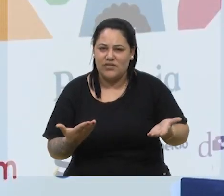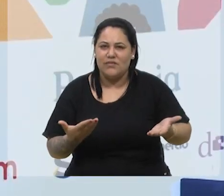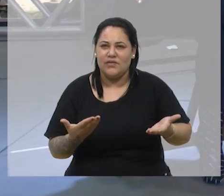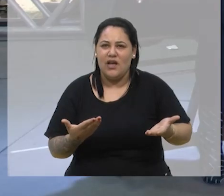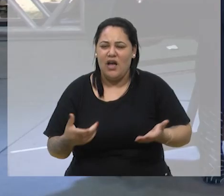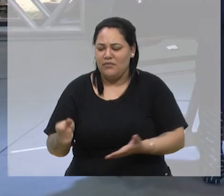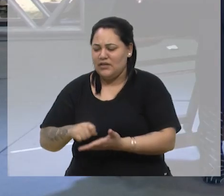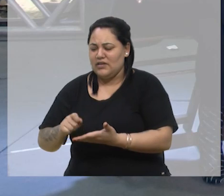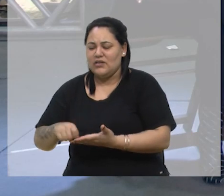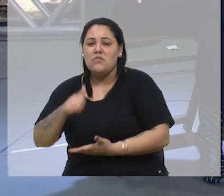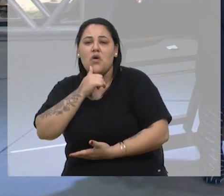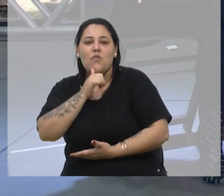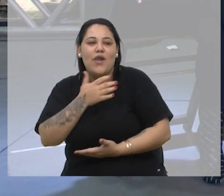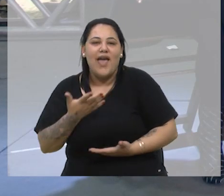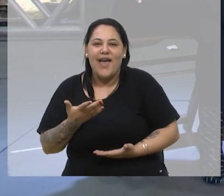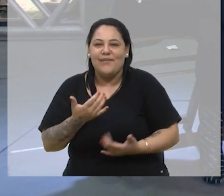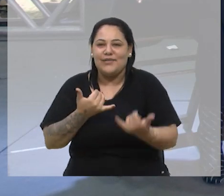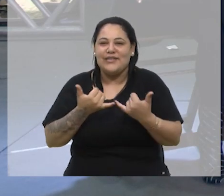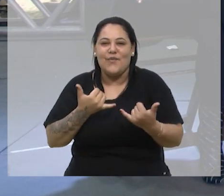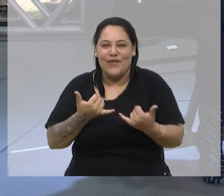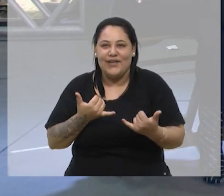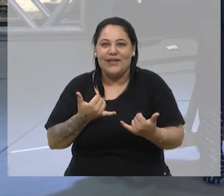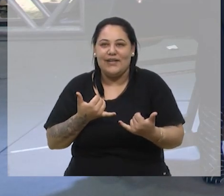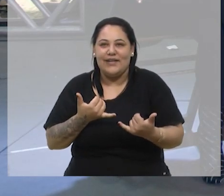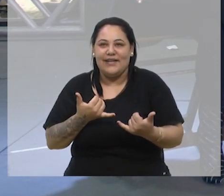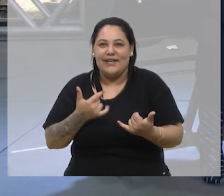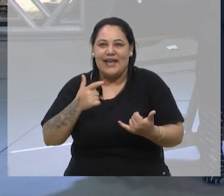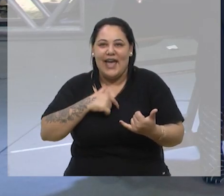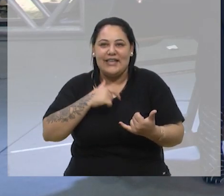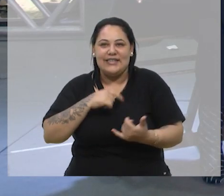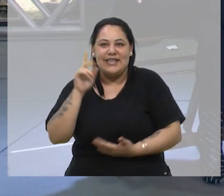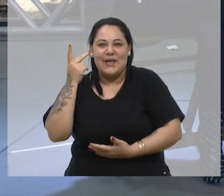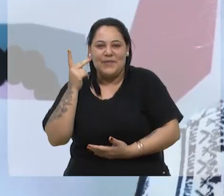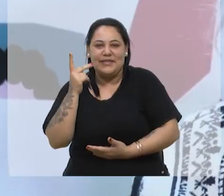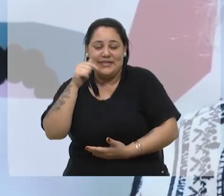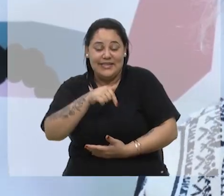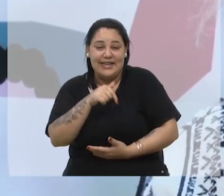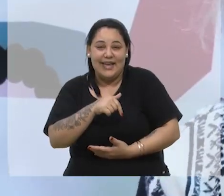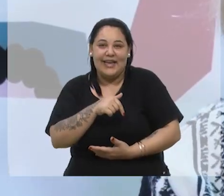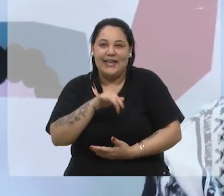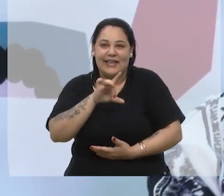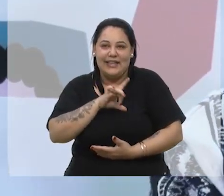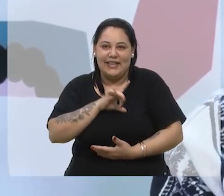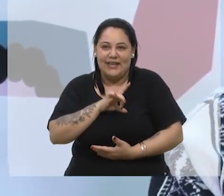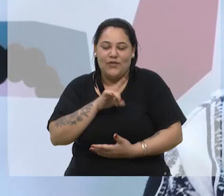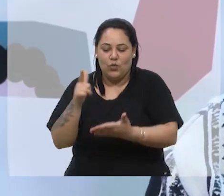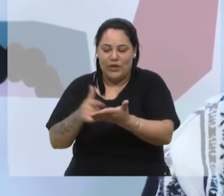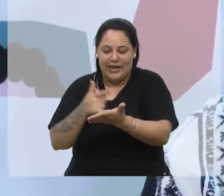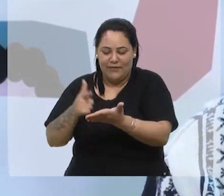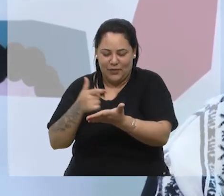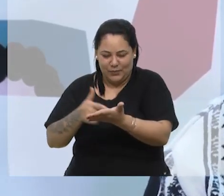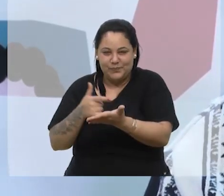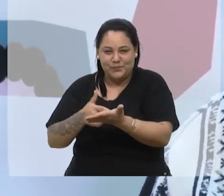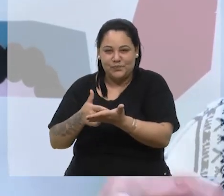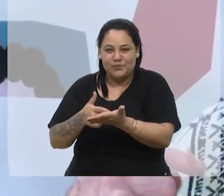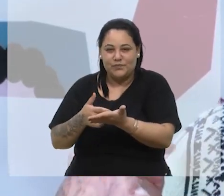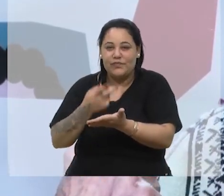aí, a 10 mil metros, não, 10 mil pés, ele está muito mais que isso, né, de altura. Ele olha, uma